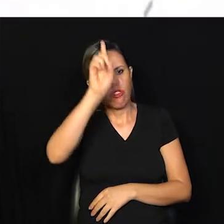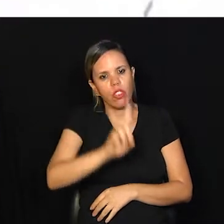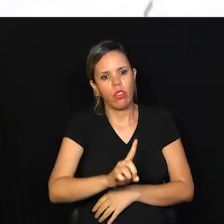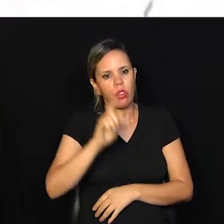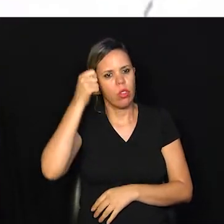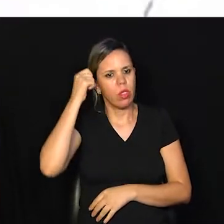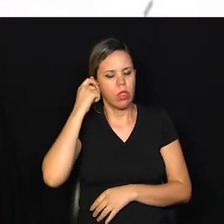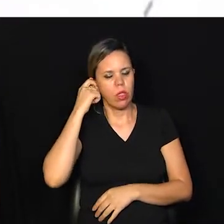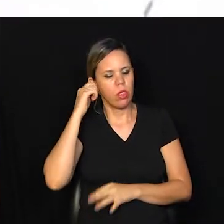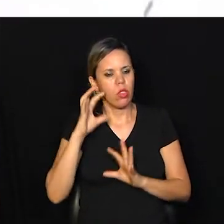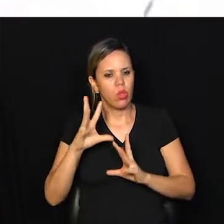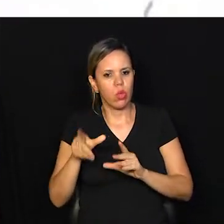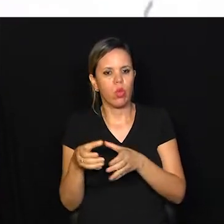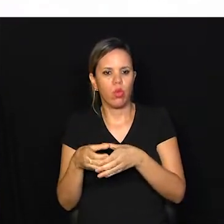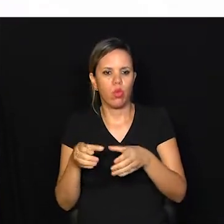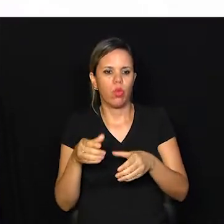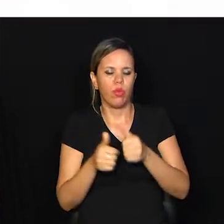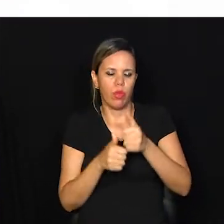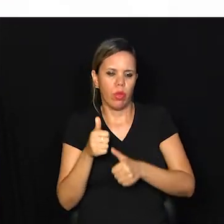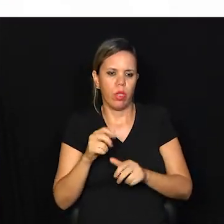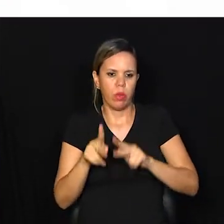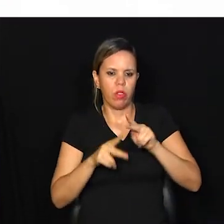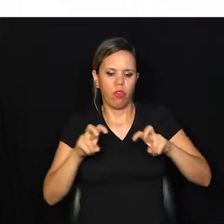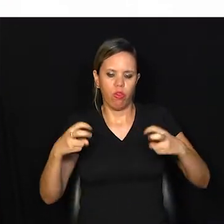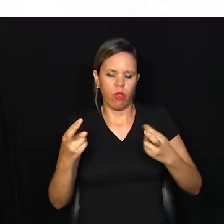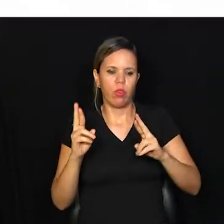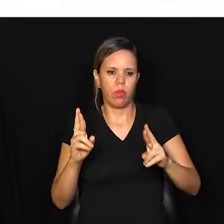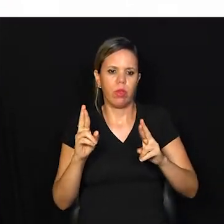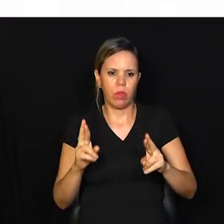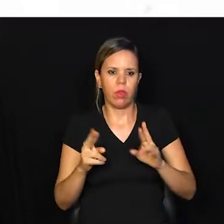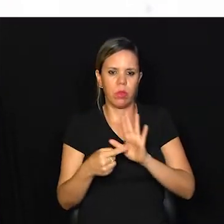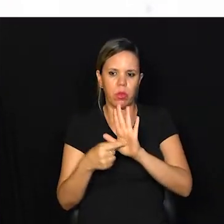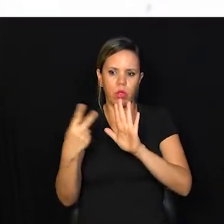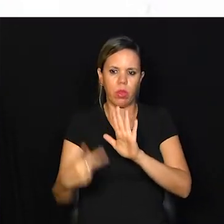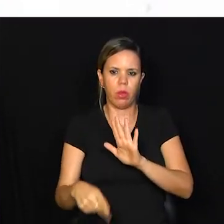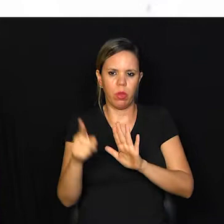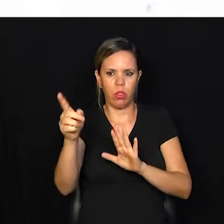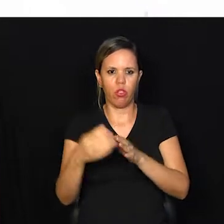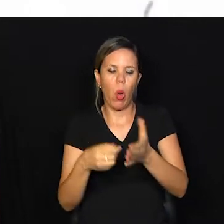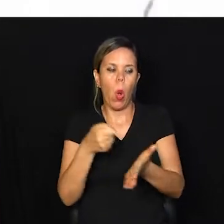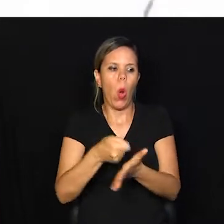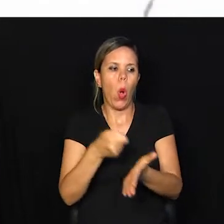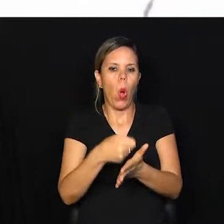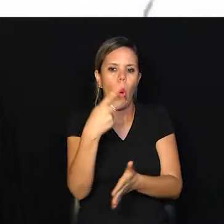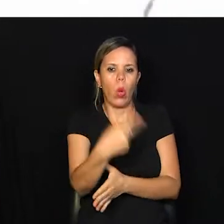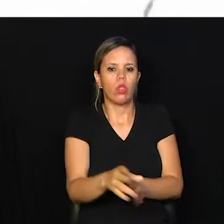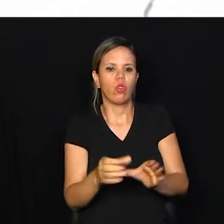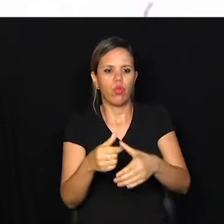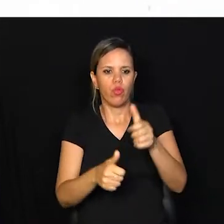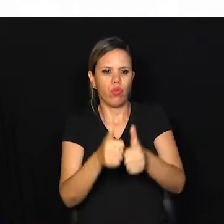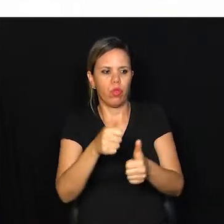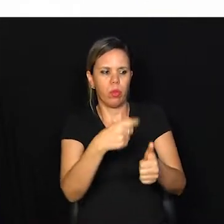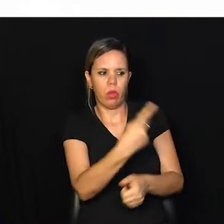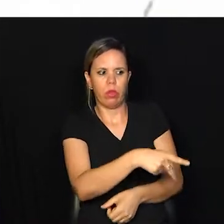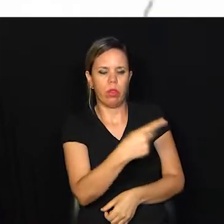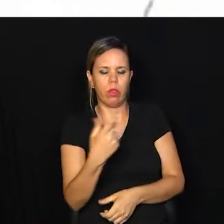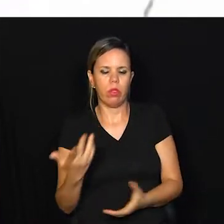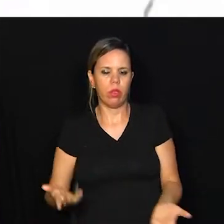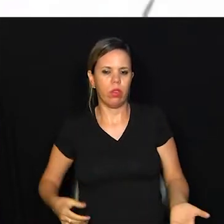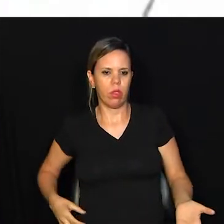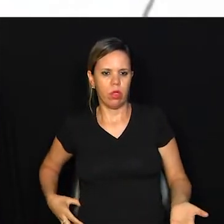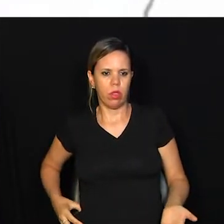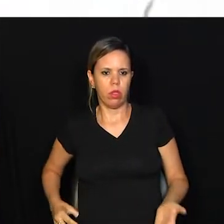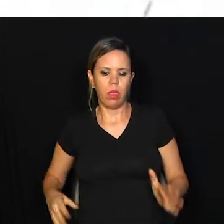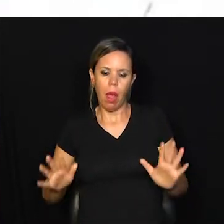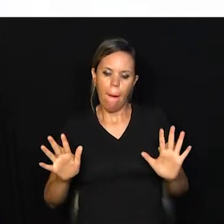clubes no Brasil têm esse problema. Então, os torcedores precisam apontar para os seus clubes, cobrar dos seus clubes. E aí, os clubes